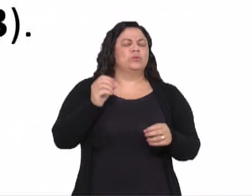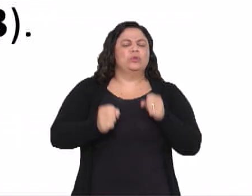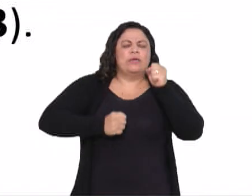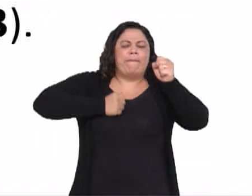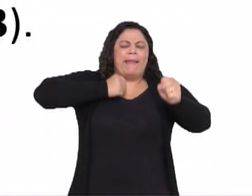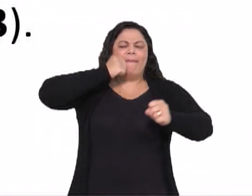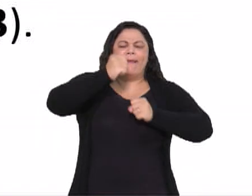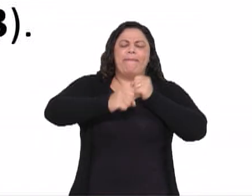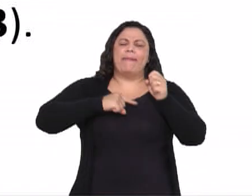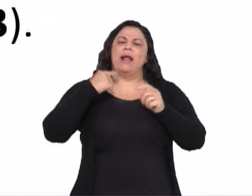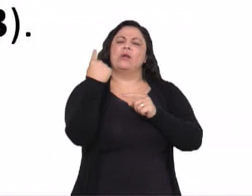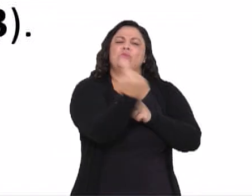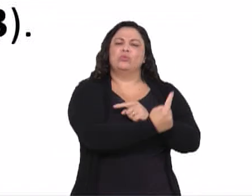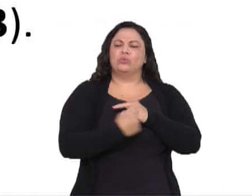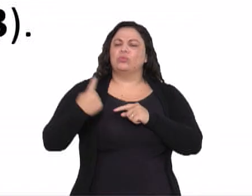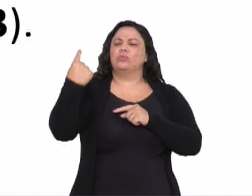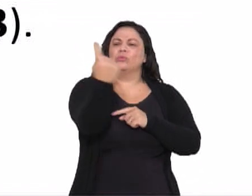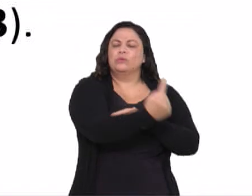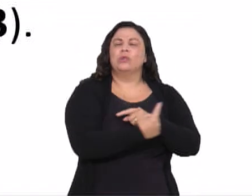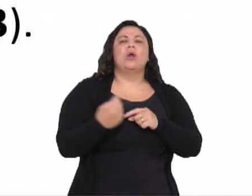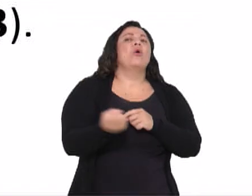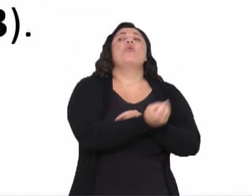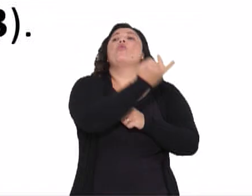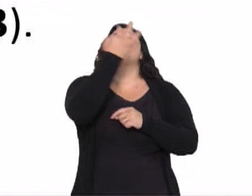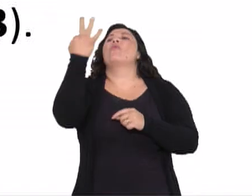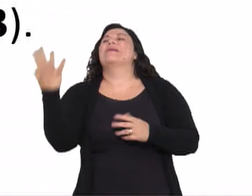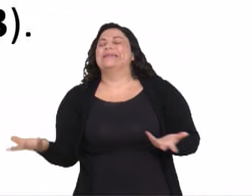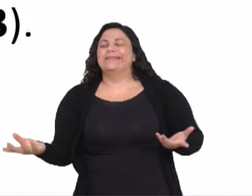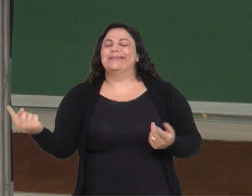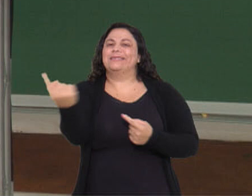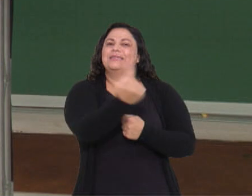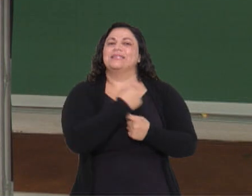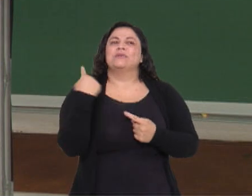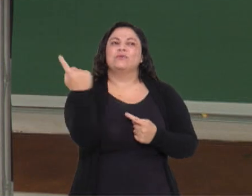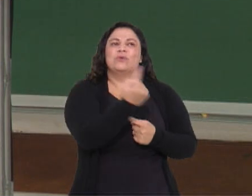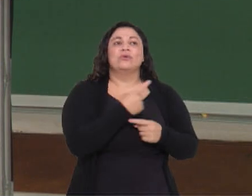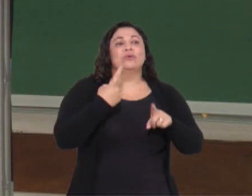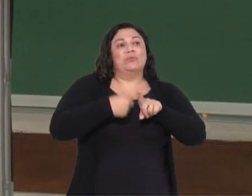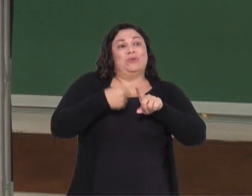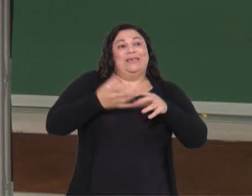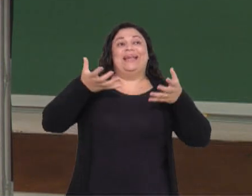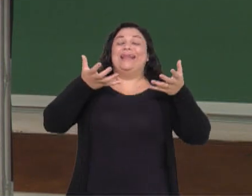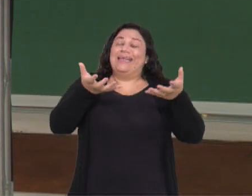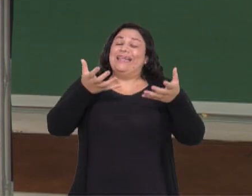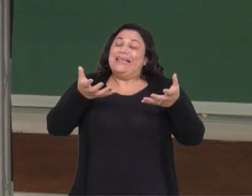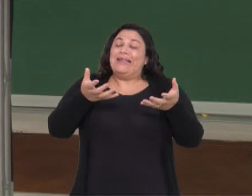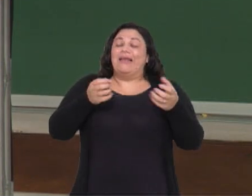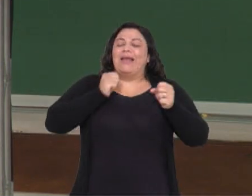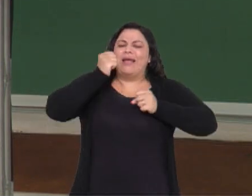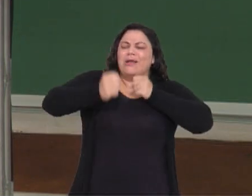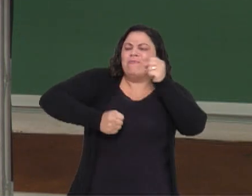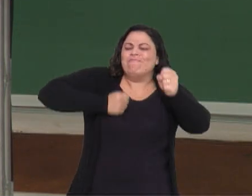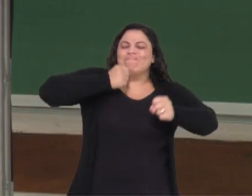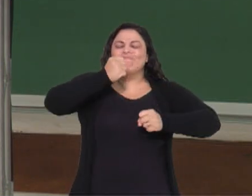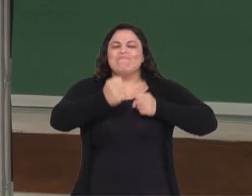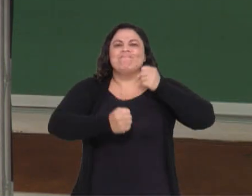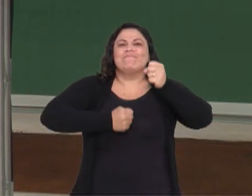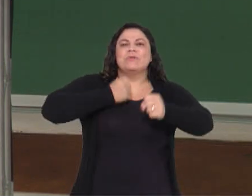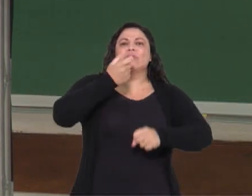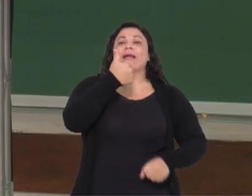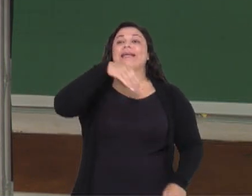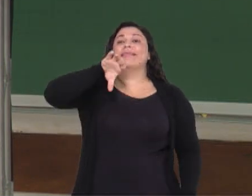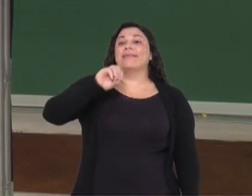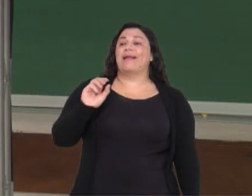ele deve dar nessa pista a cada dia. Número de voltas aproximada, gente. Se você chegar no valor aproximado, estou muito